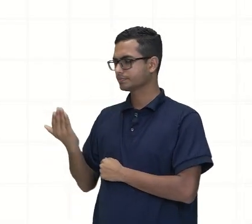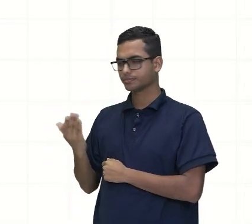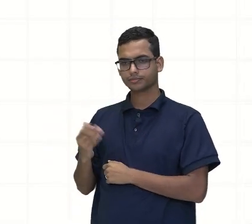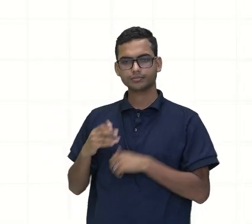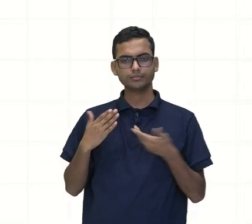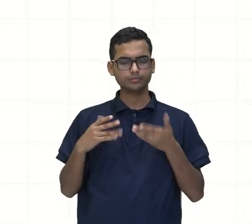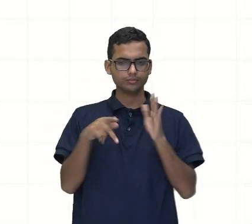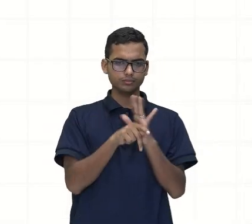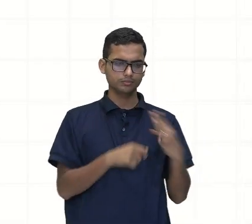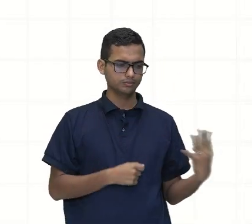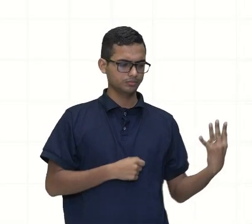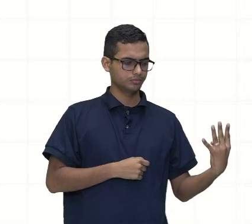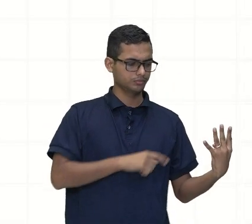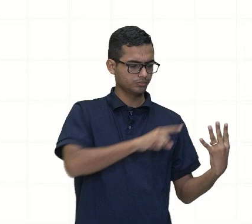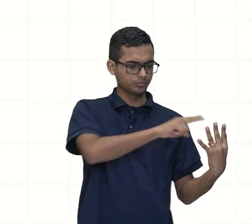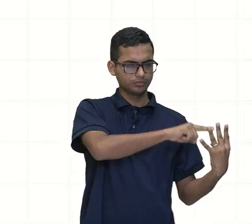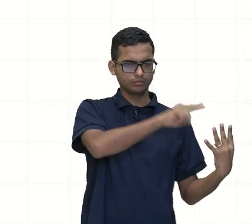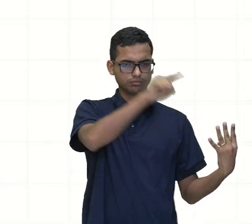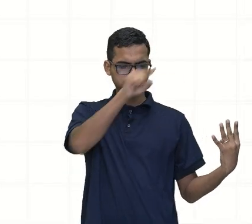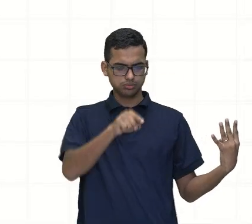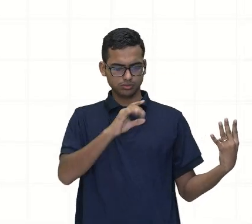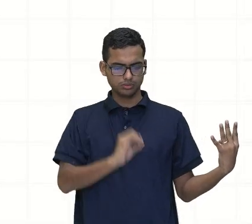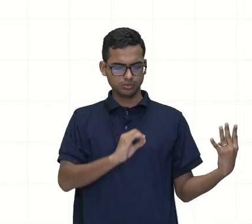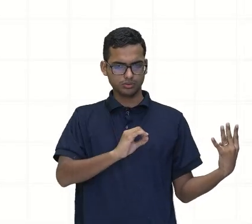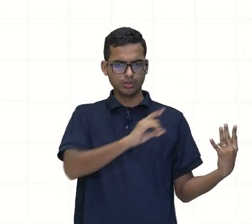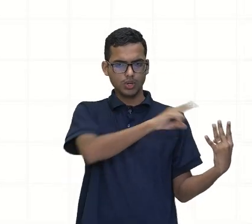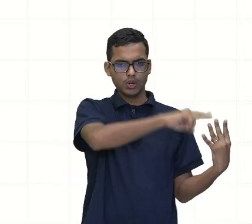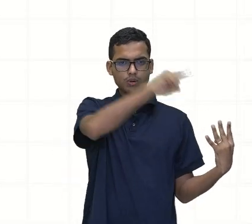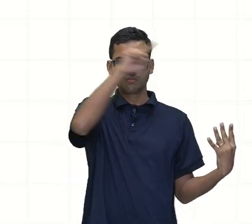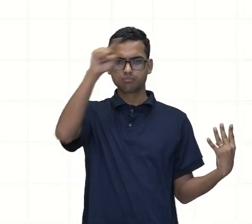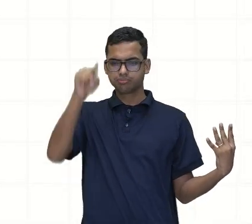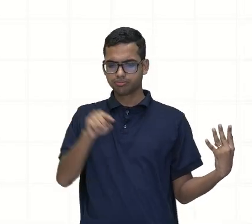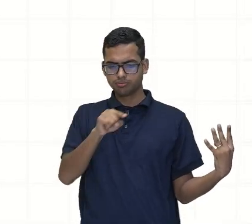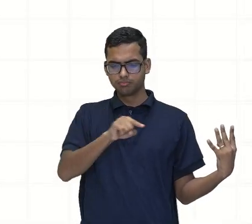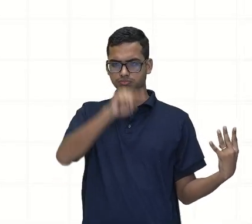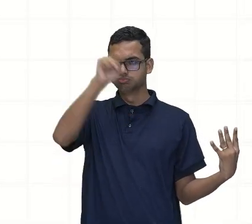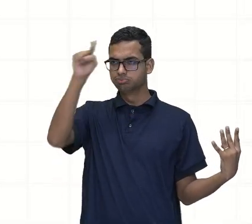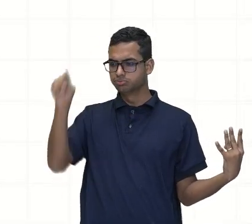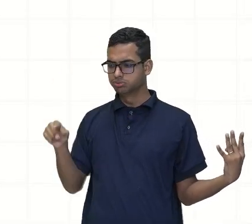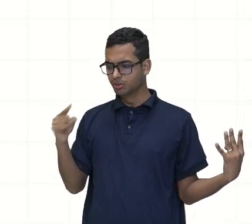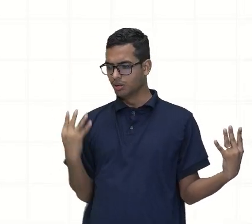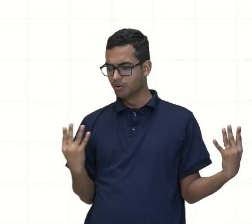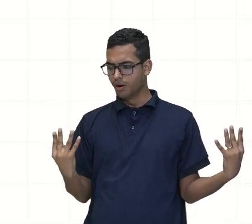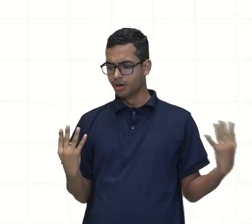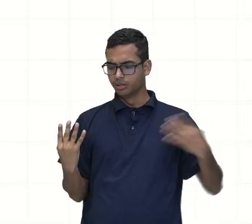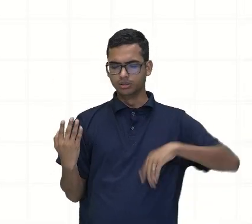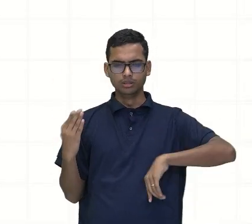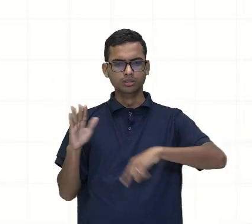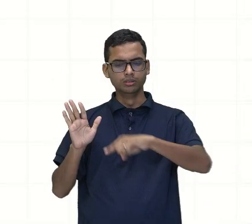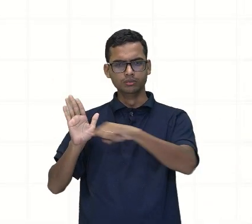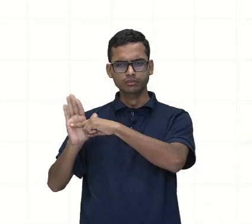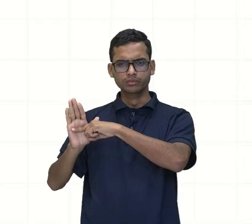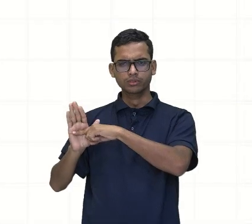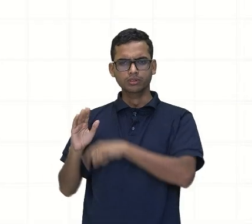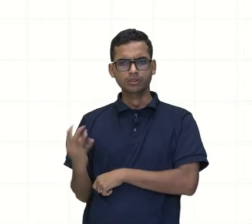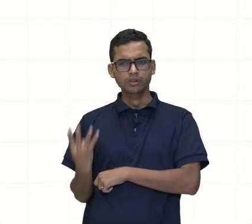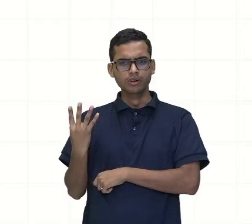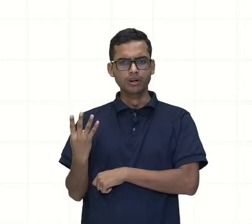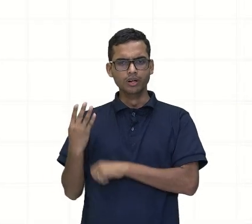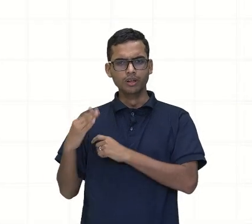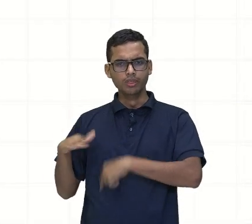do 4? O seu simétrico, que é o menos 4. Ó. Ele está à mesma